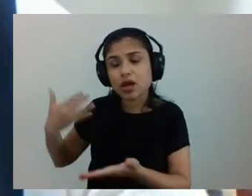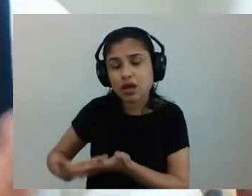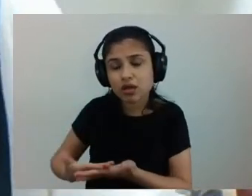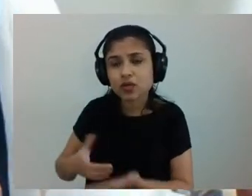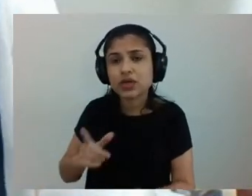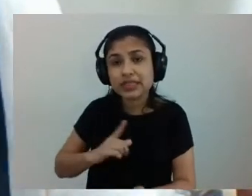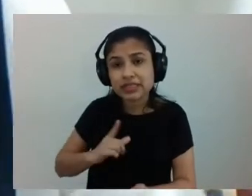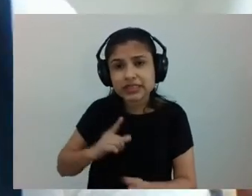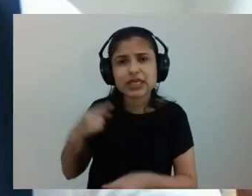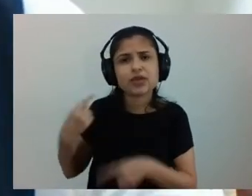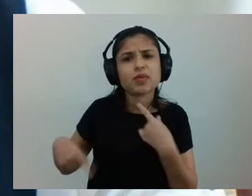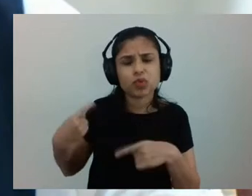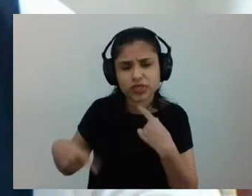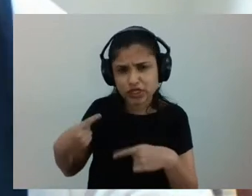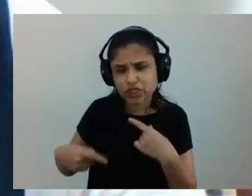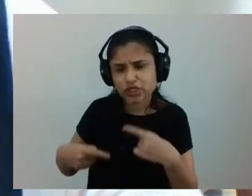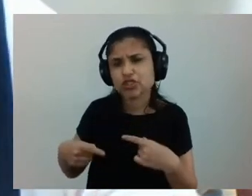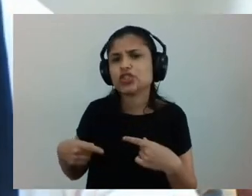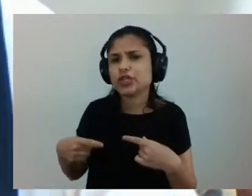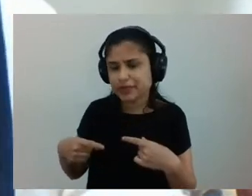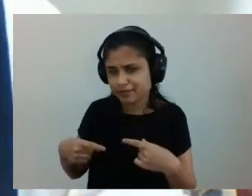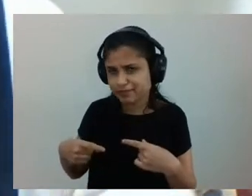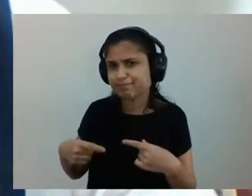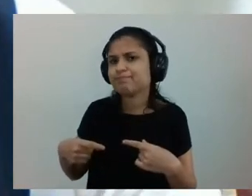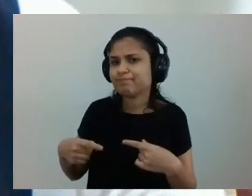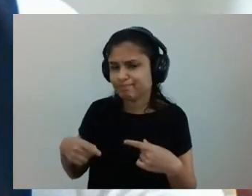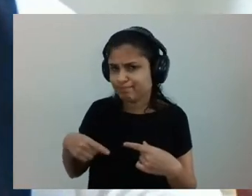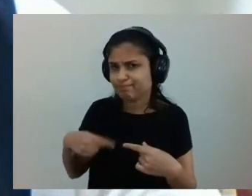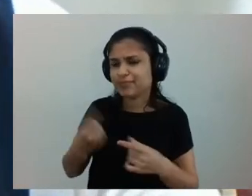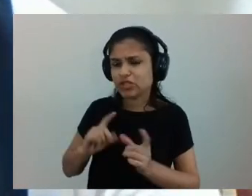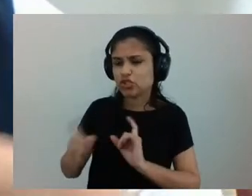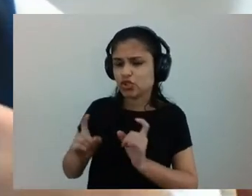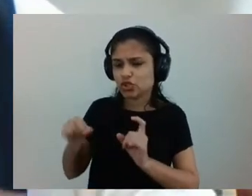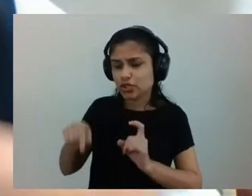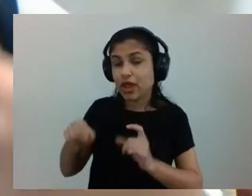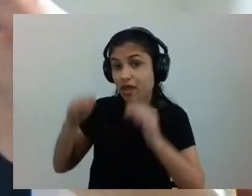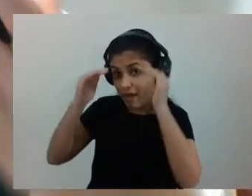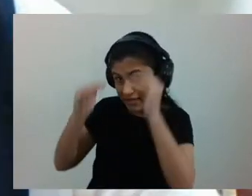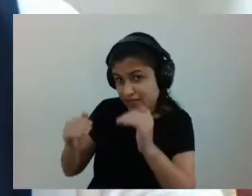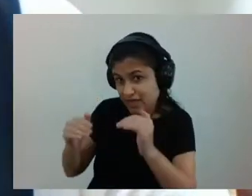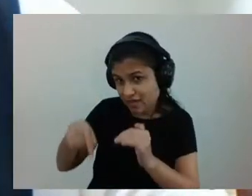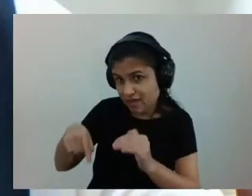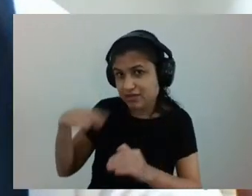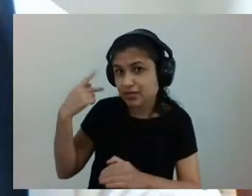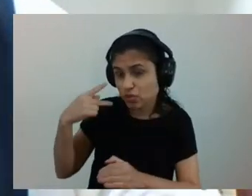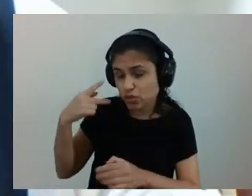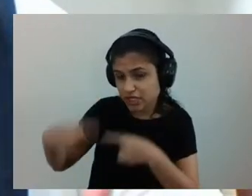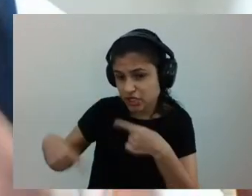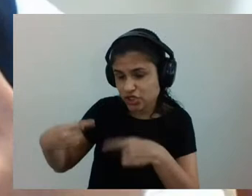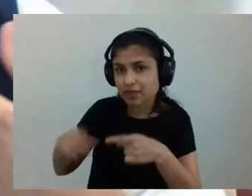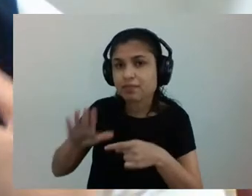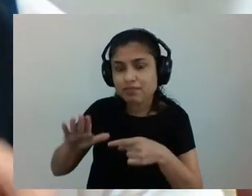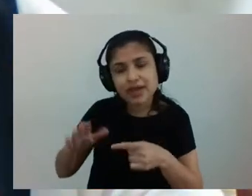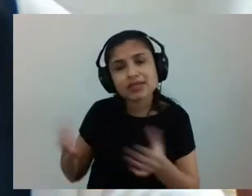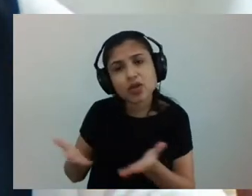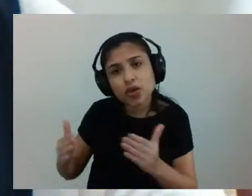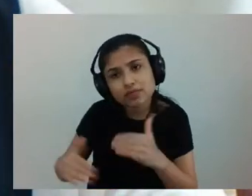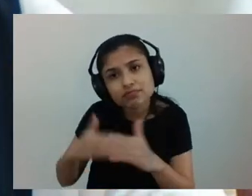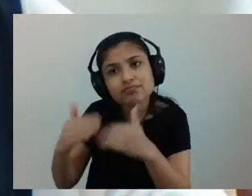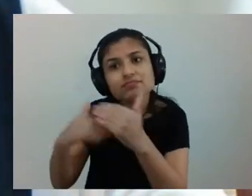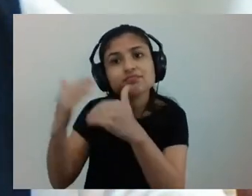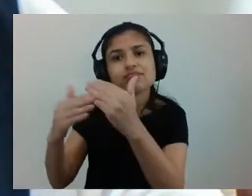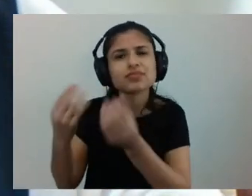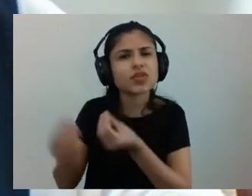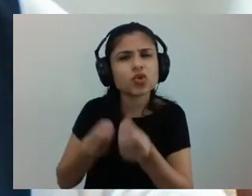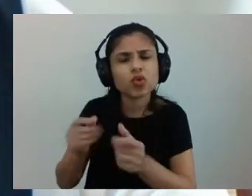política que, com certeza, nós respeitaremos, mas nós iremos avançar no sentido em como fazê-lo. Nós temos